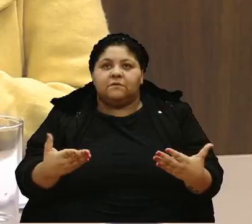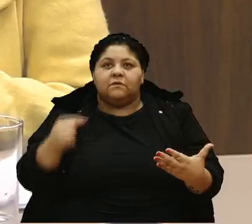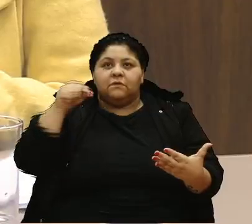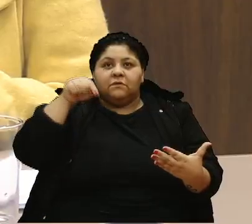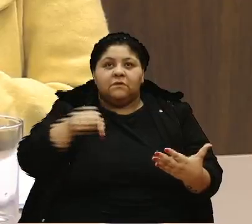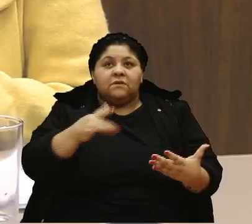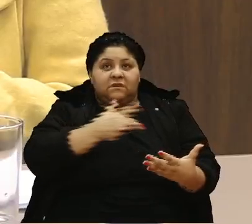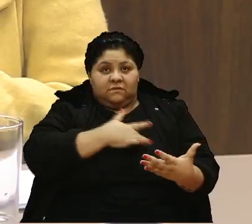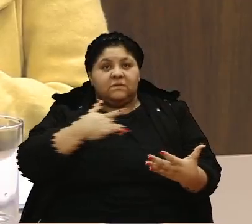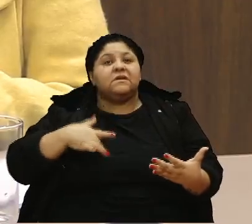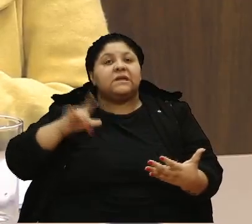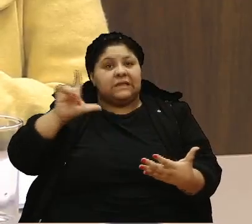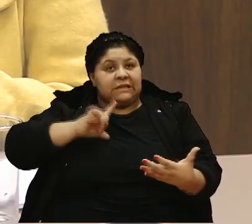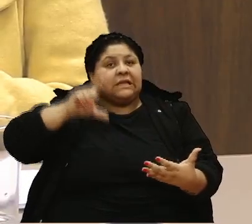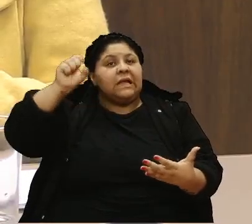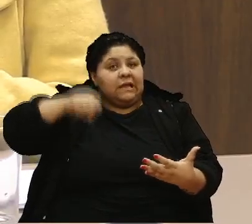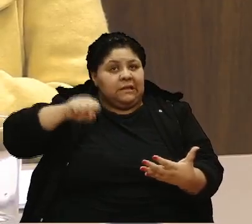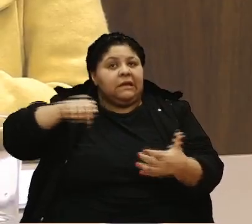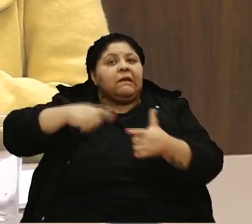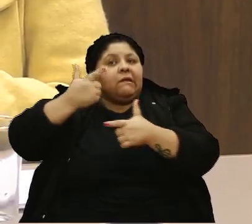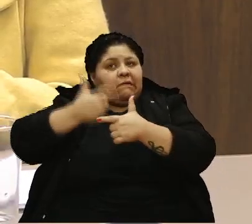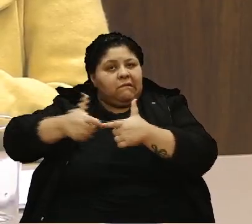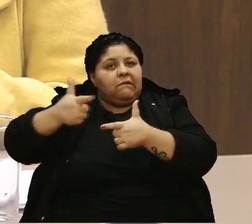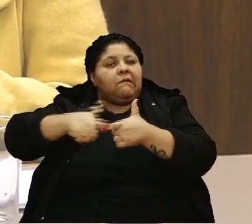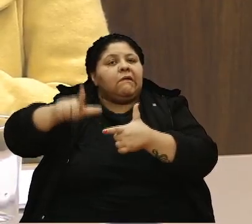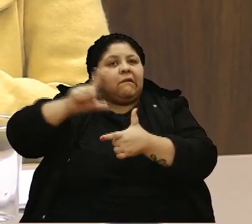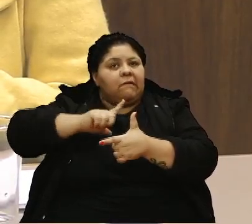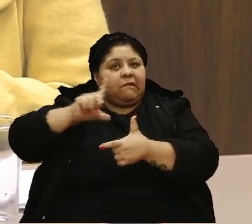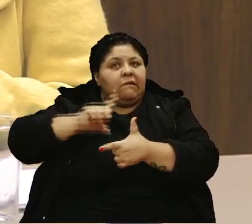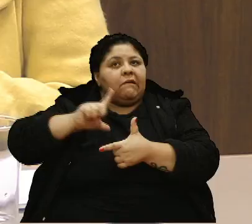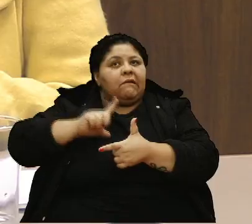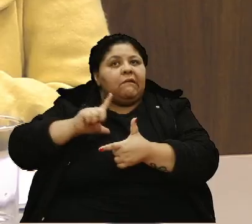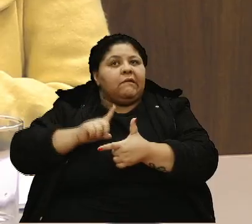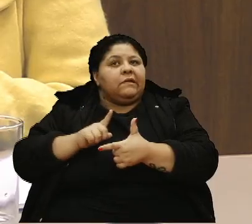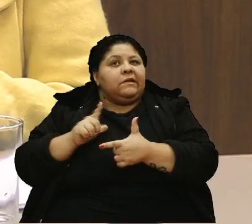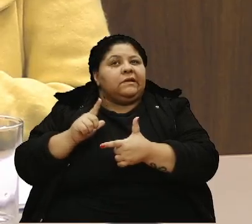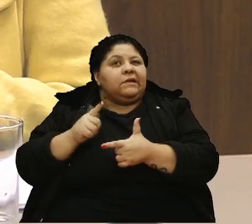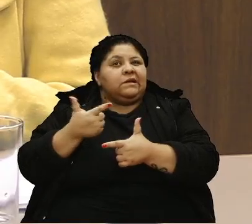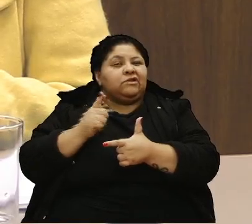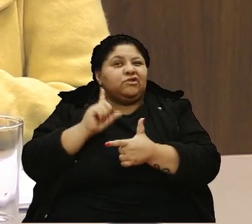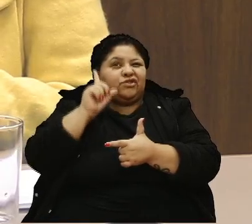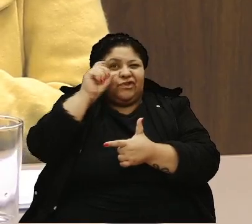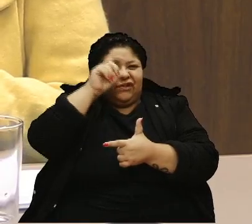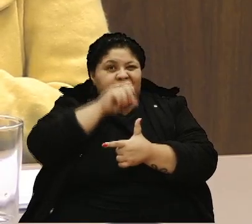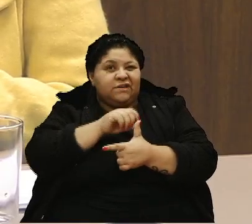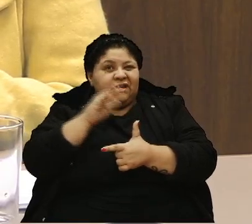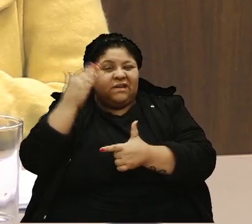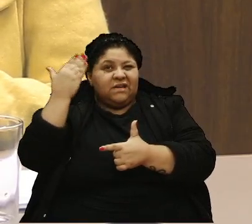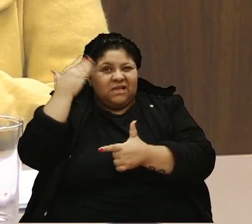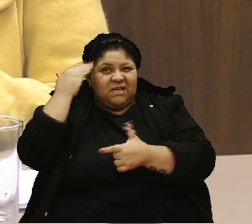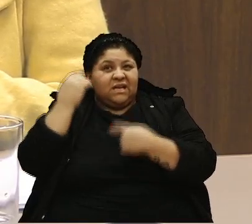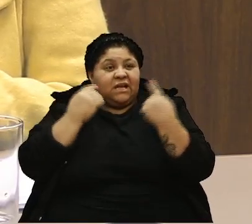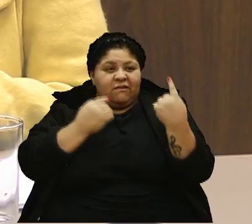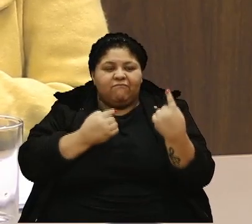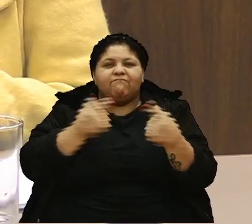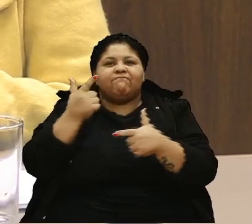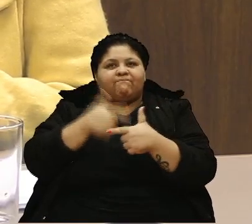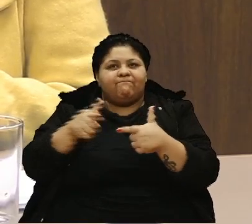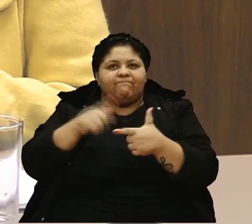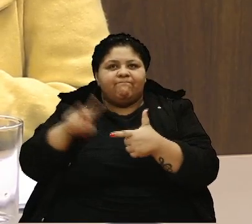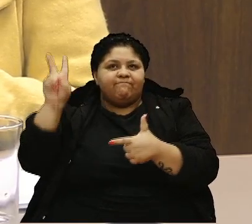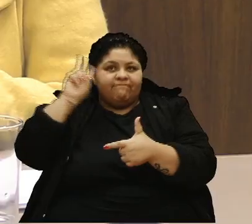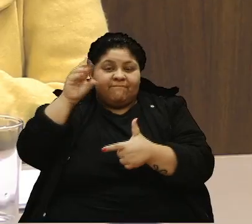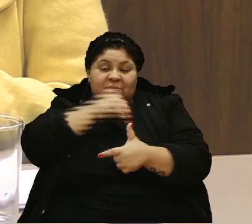uma saúde que tem, sim, seus problemas, que tem, sim, seus gargalos. A gente sabe que um problema histórico é a questão dos